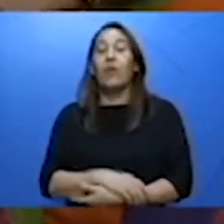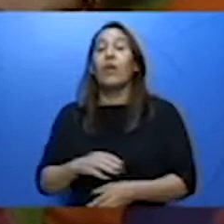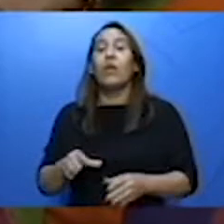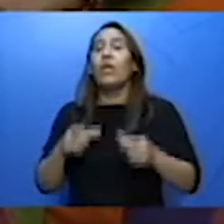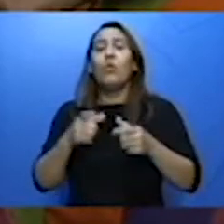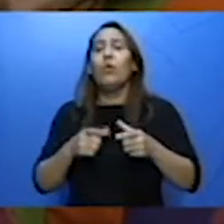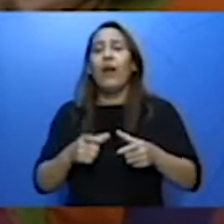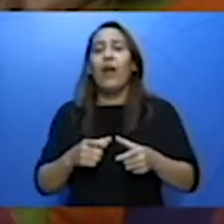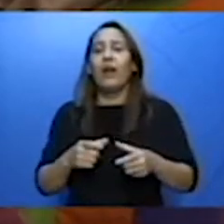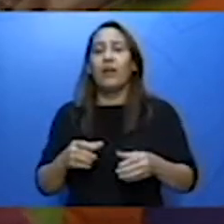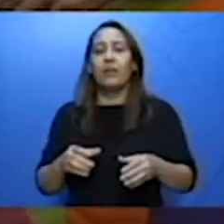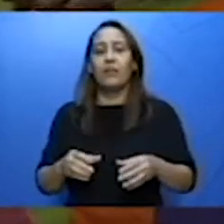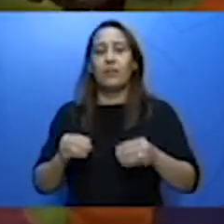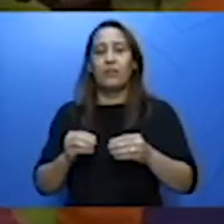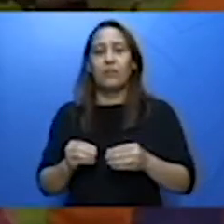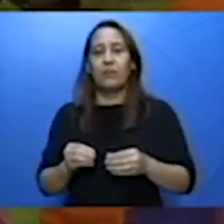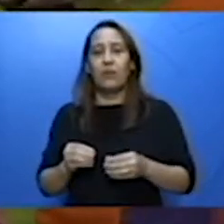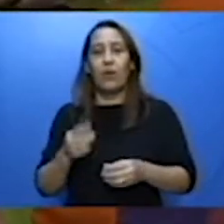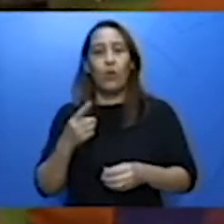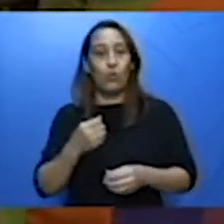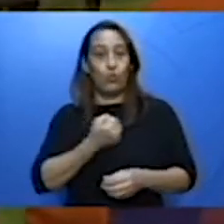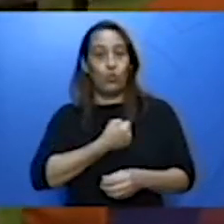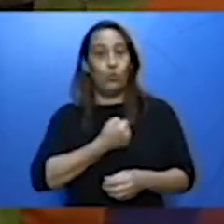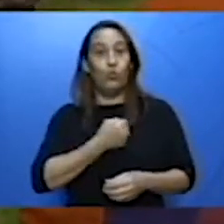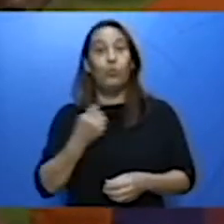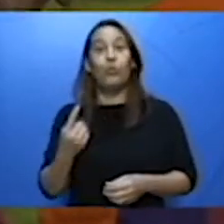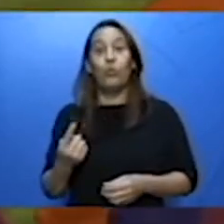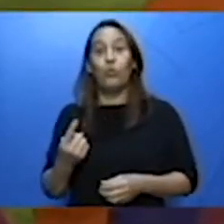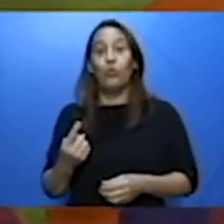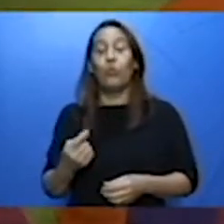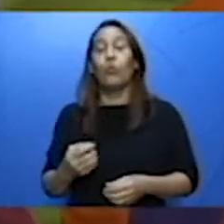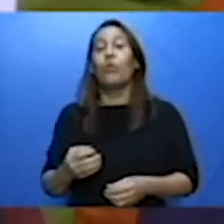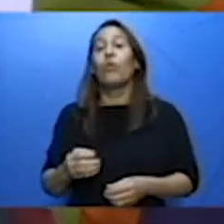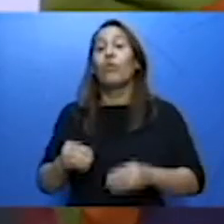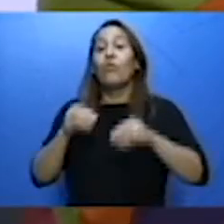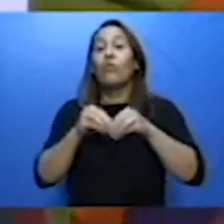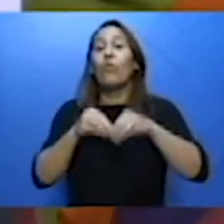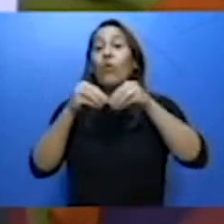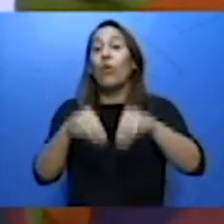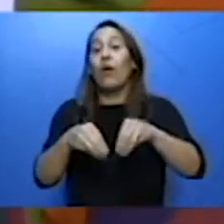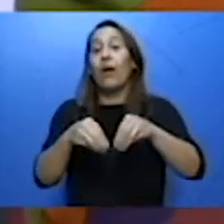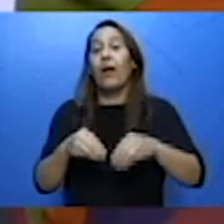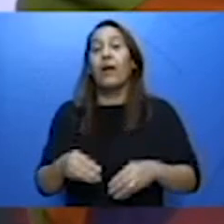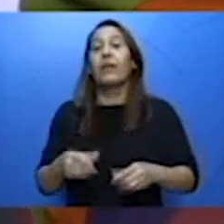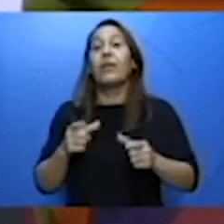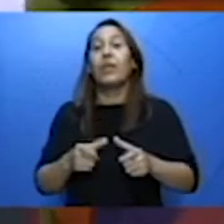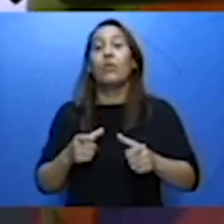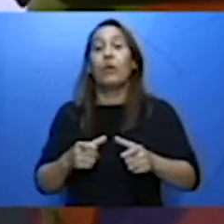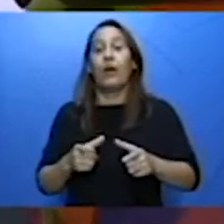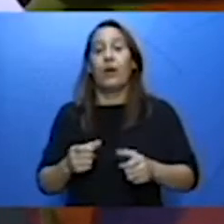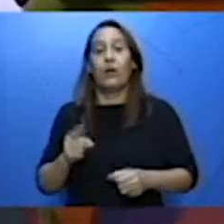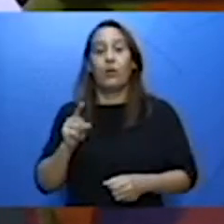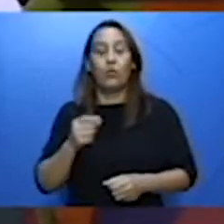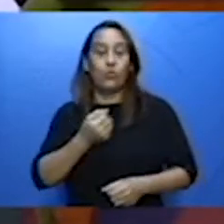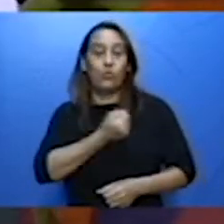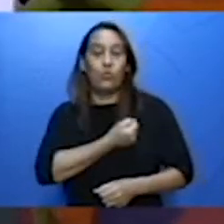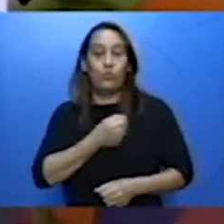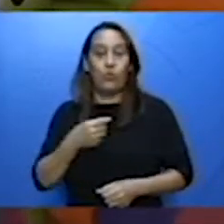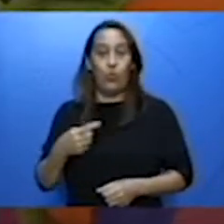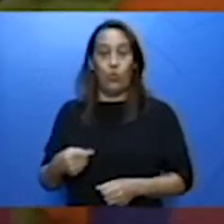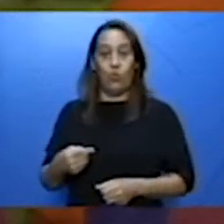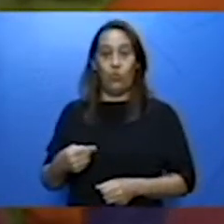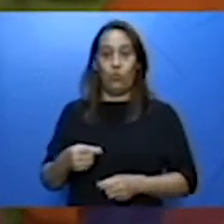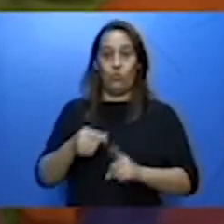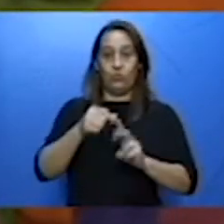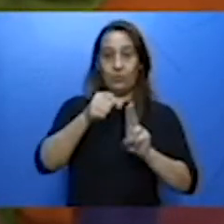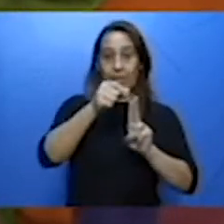conta? Responde, tem gente que já sabe. Eu vou pegar esse 1 da dezena e